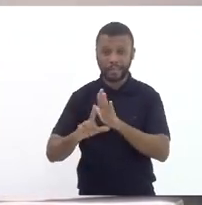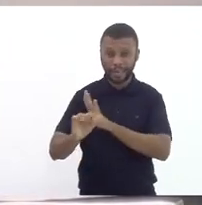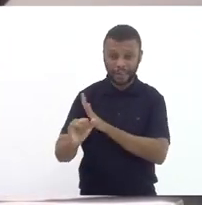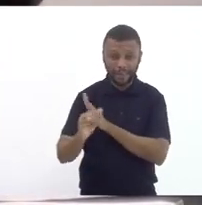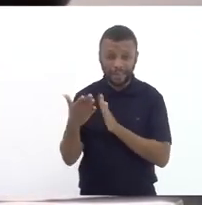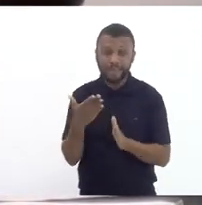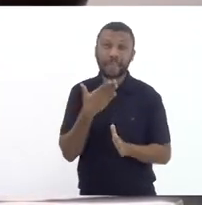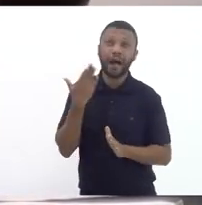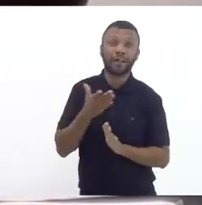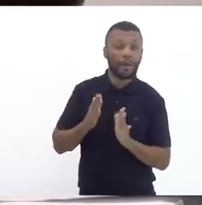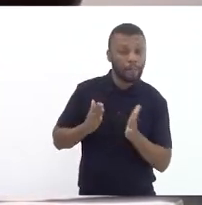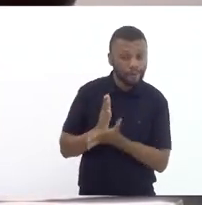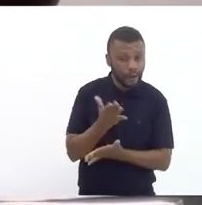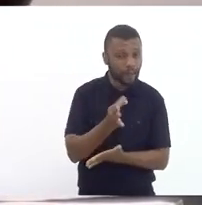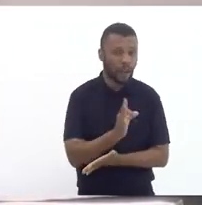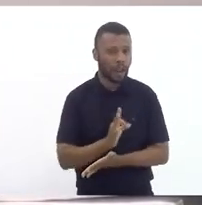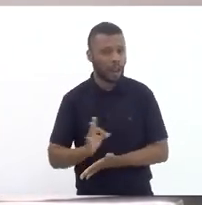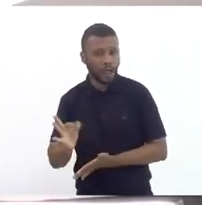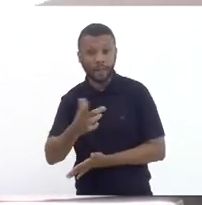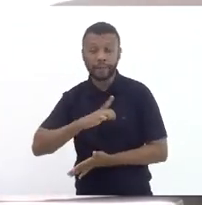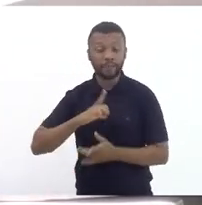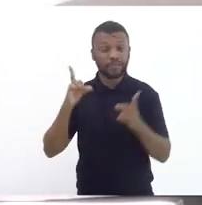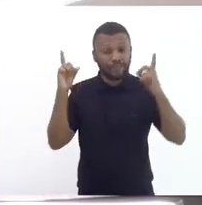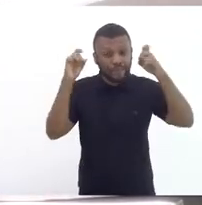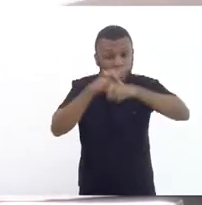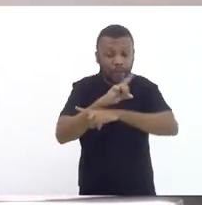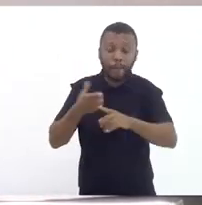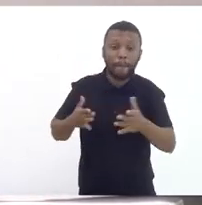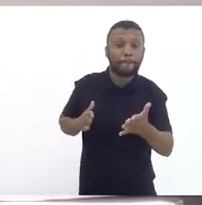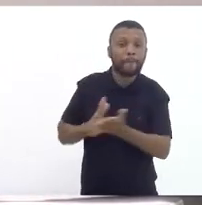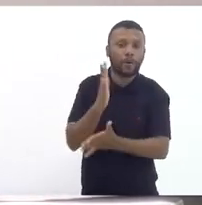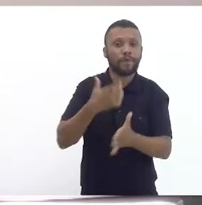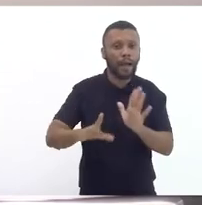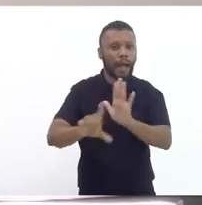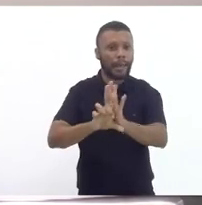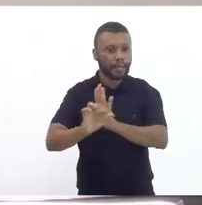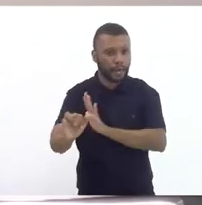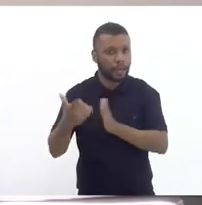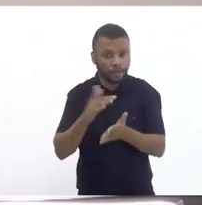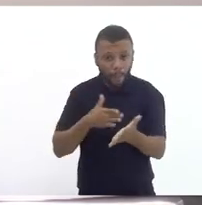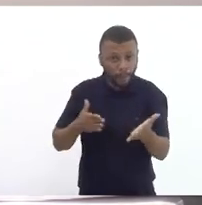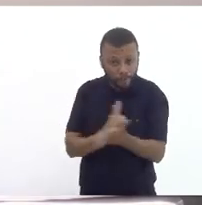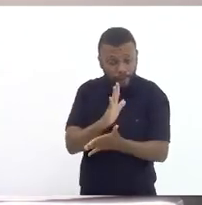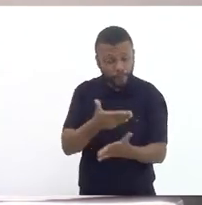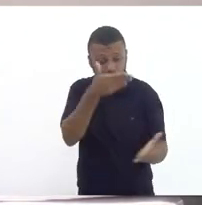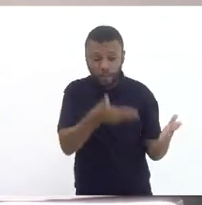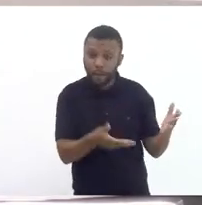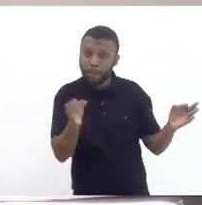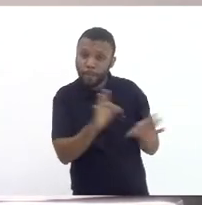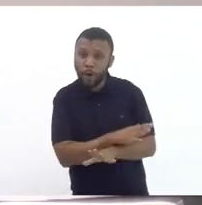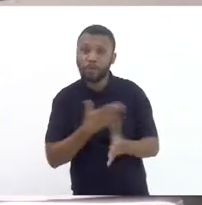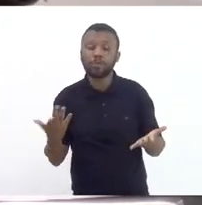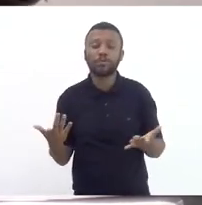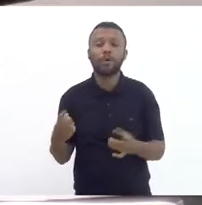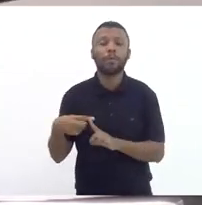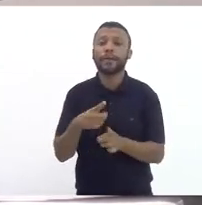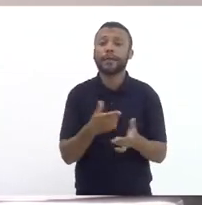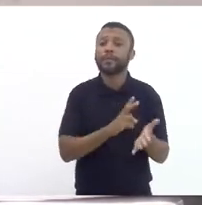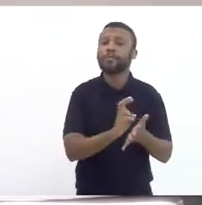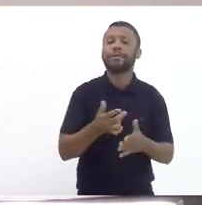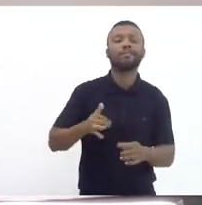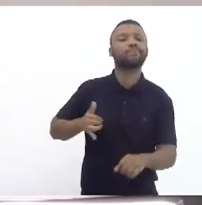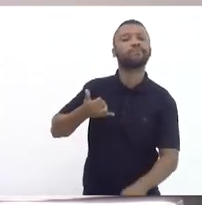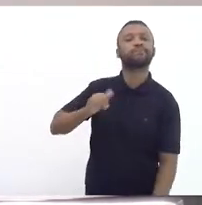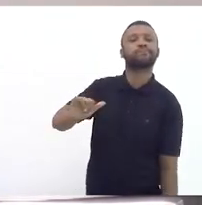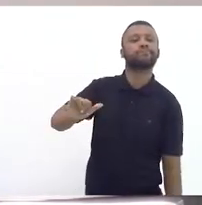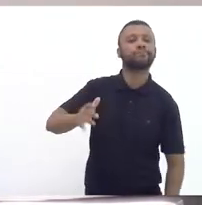aprovadas aqui nessa casa, não, Valdeir. Tivemos dificuldade para aprovar essas leis. Aprovamos está aqui. Por que que a Supervia não cumpre? Não